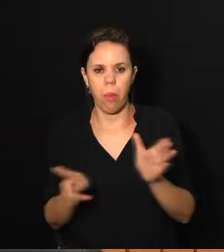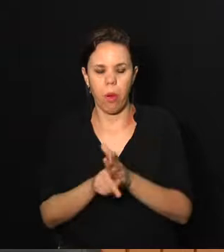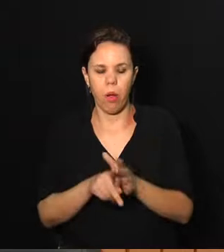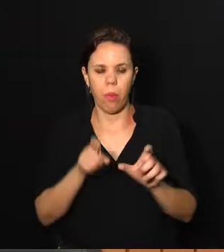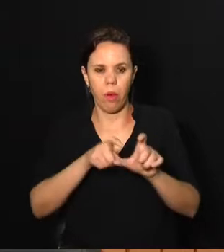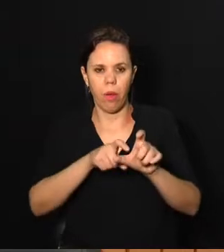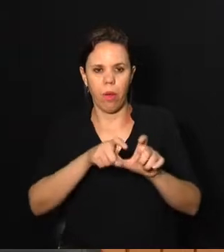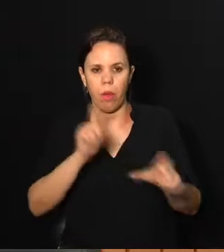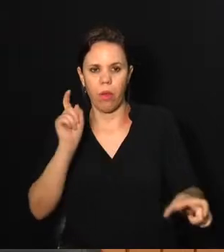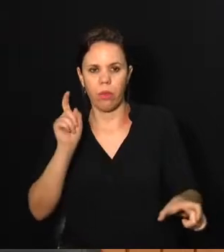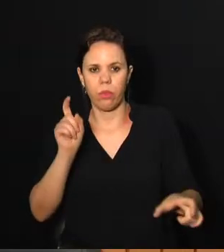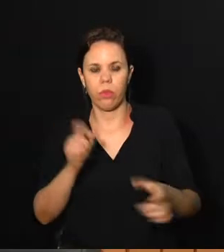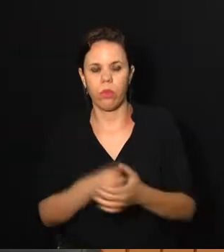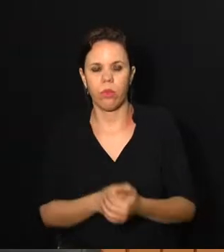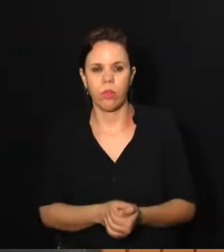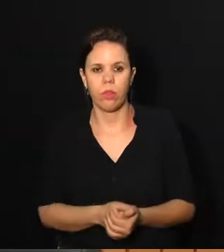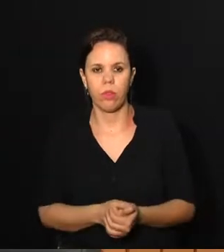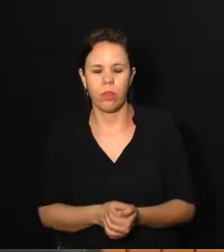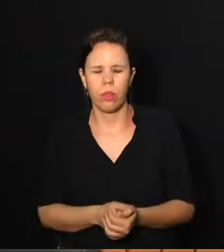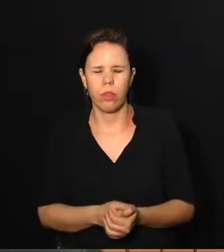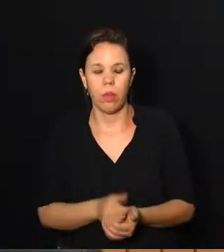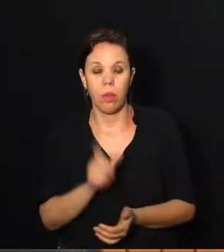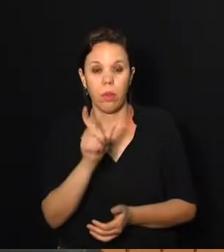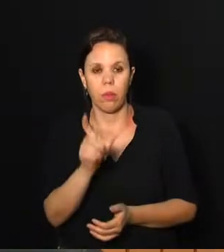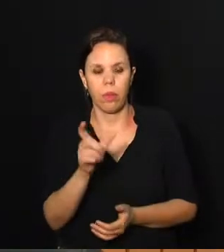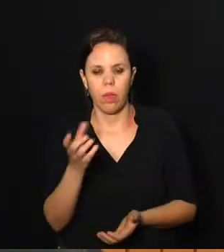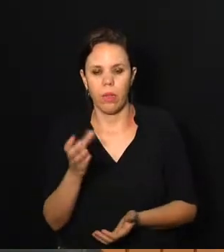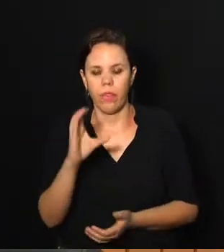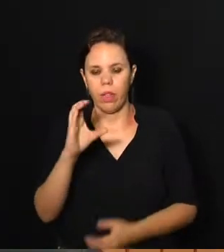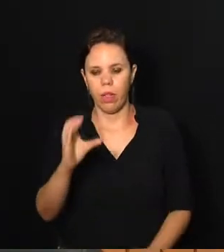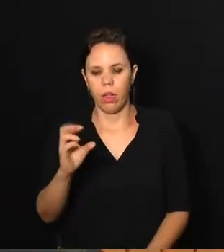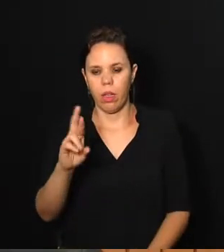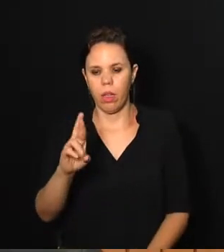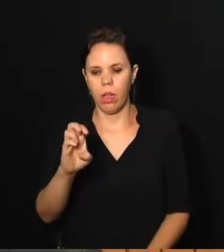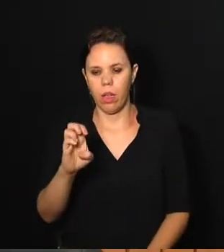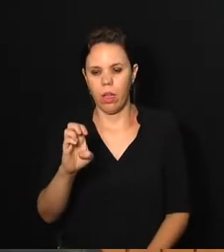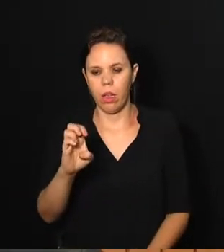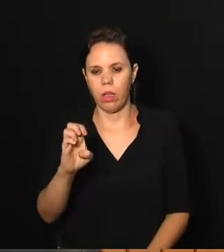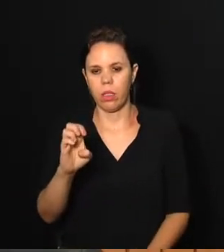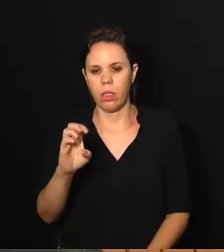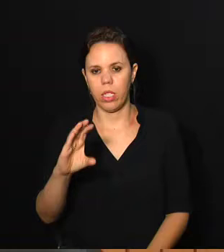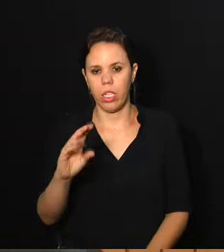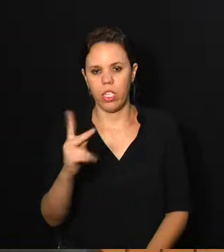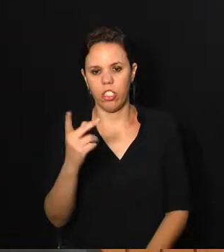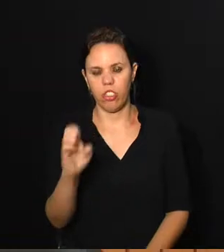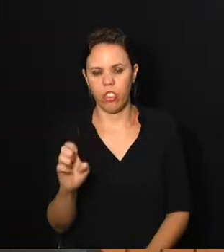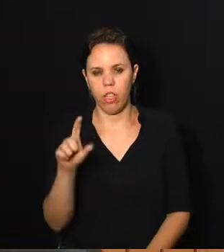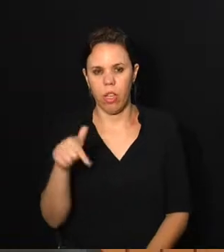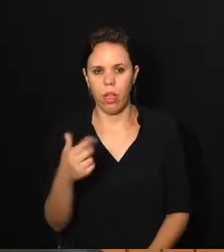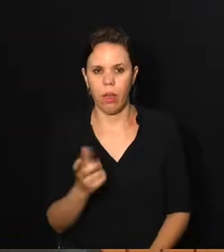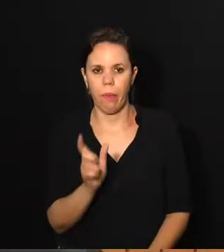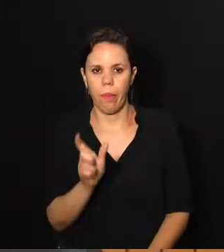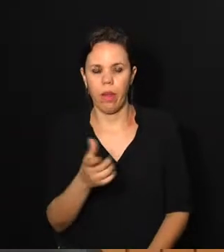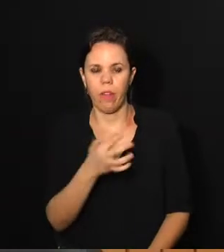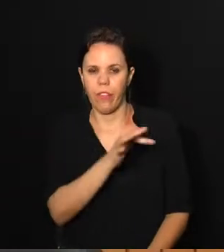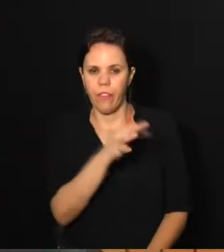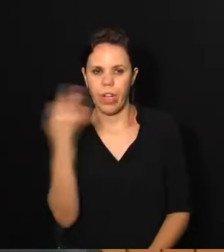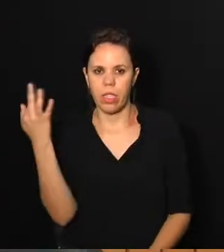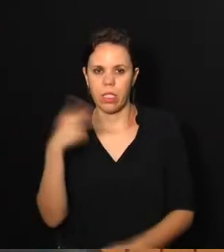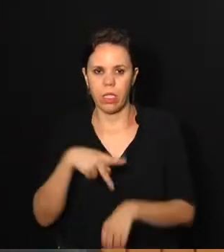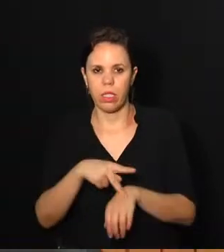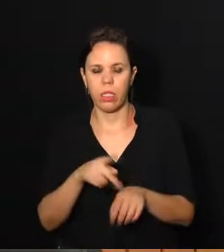a palavra creche, ela vem do francês, né, de creche, de cash, e